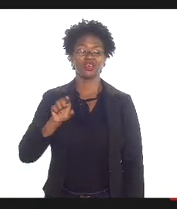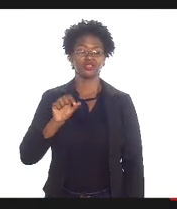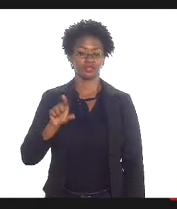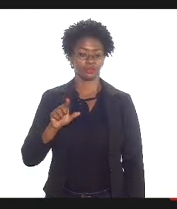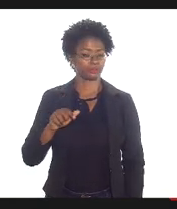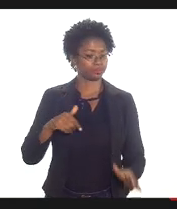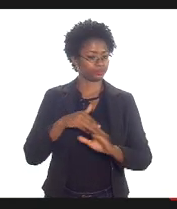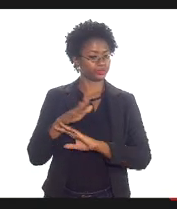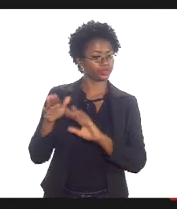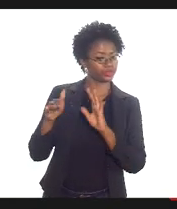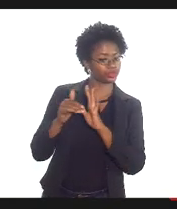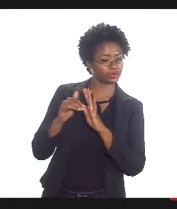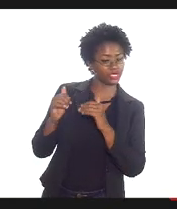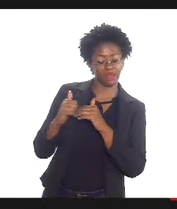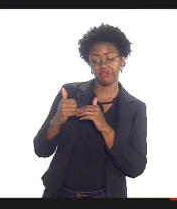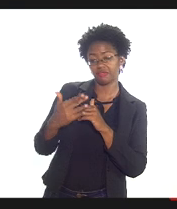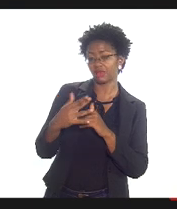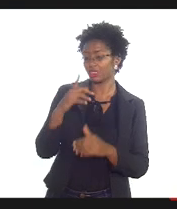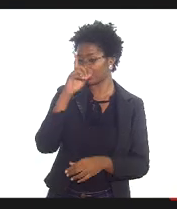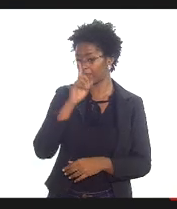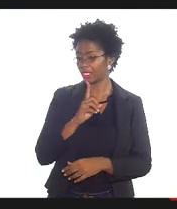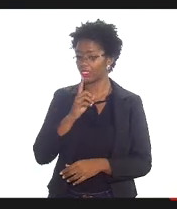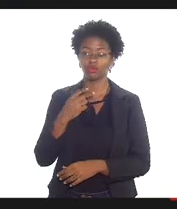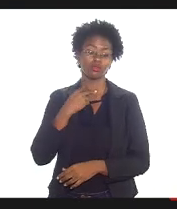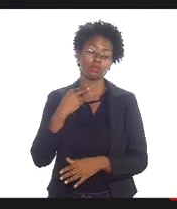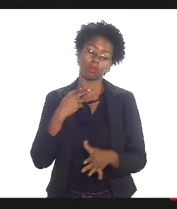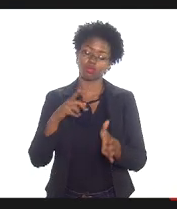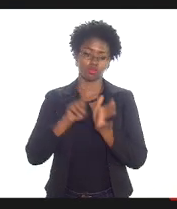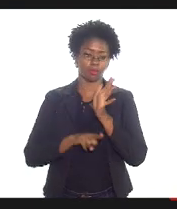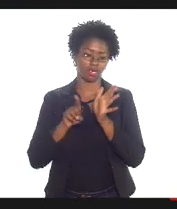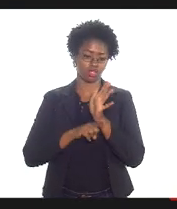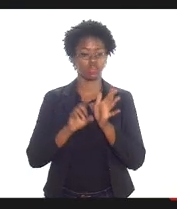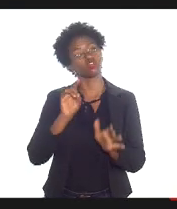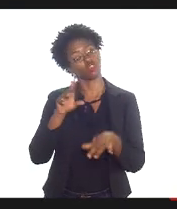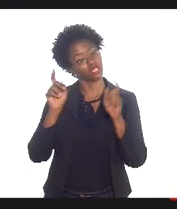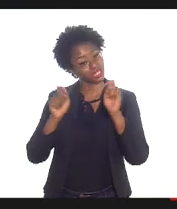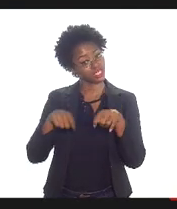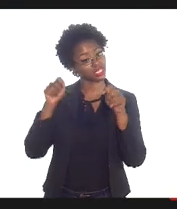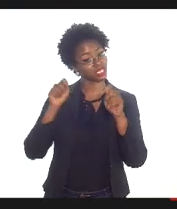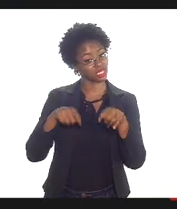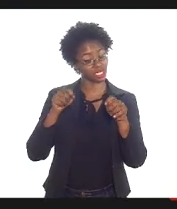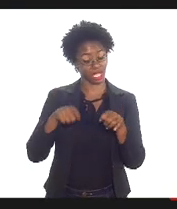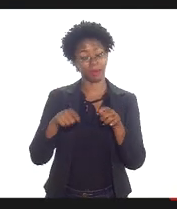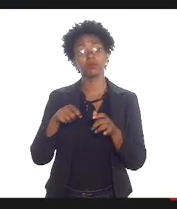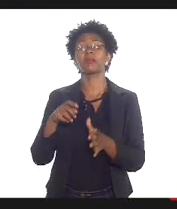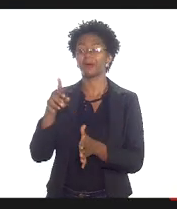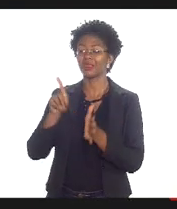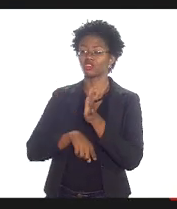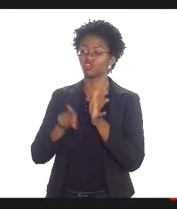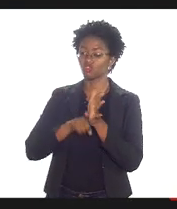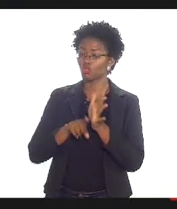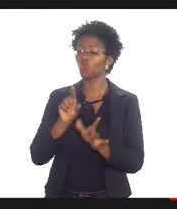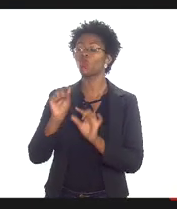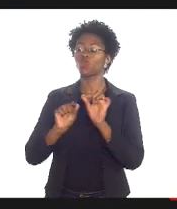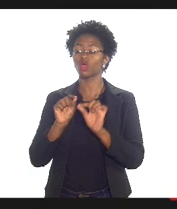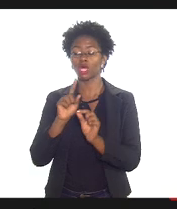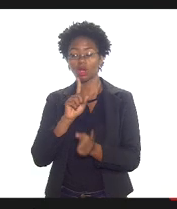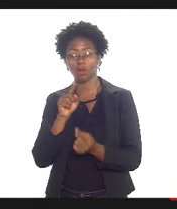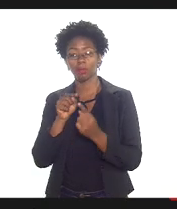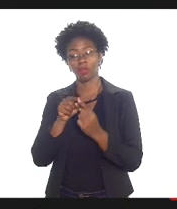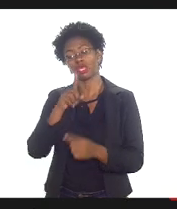a área amarelinha não pode ser abatido, só pode ser abatido o que se sobrepõe à